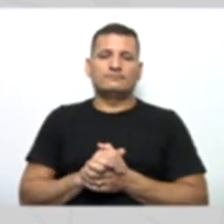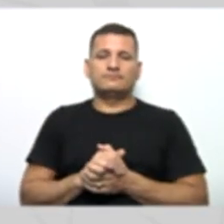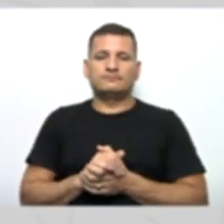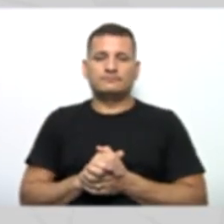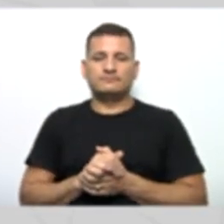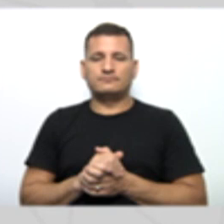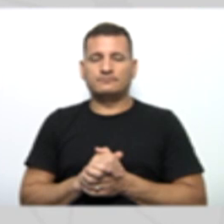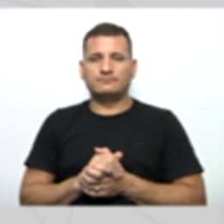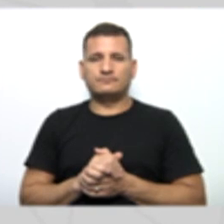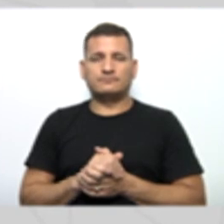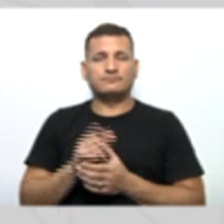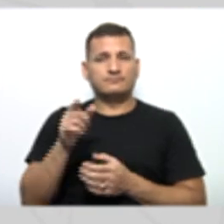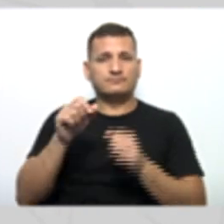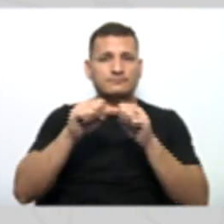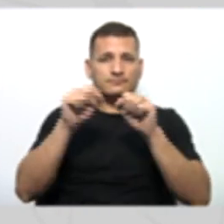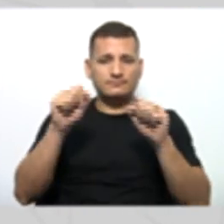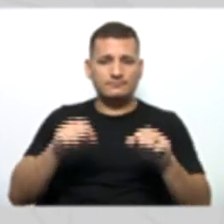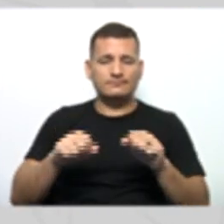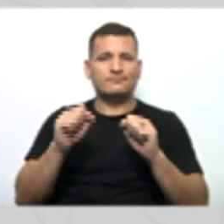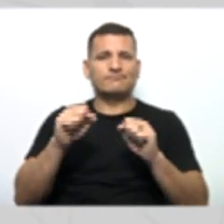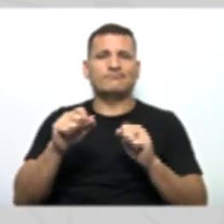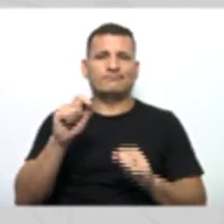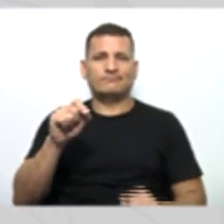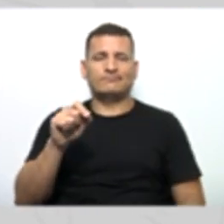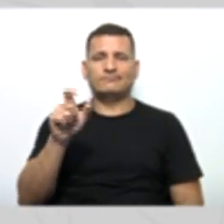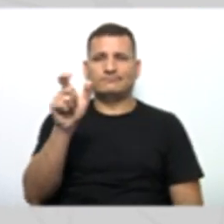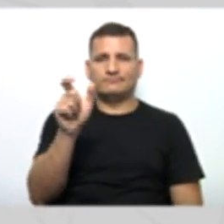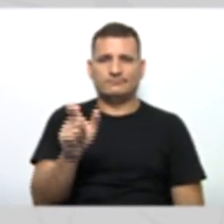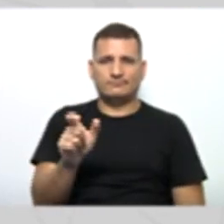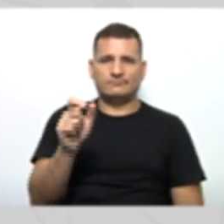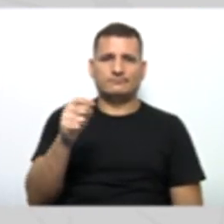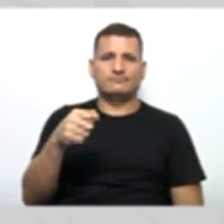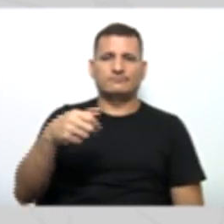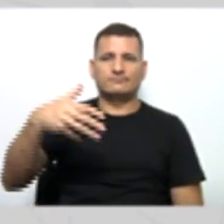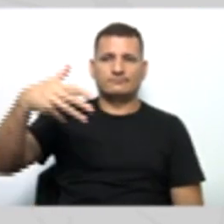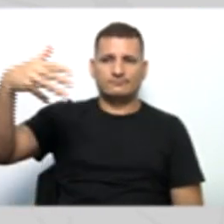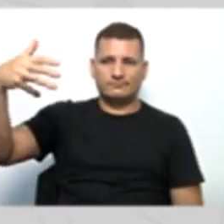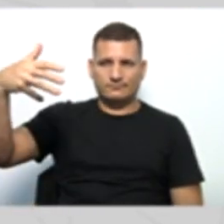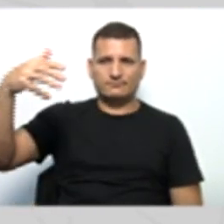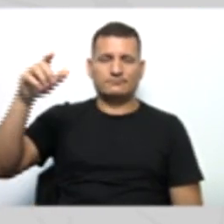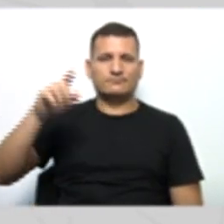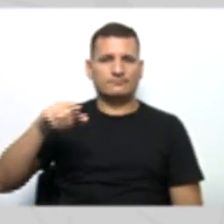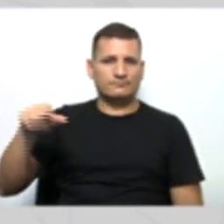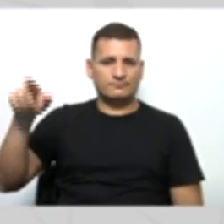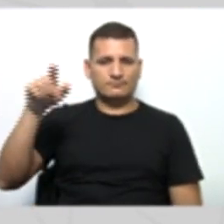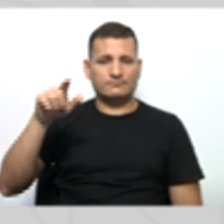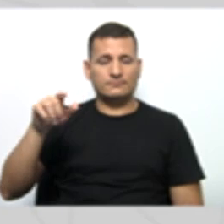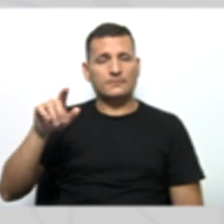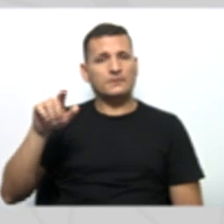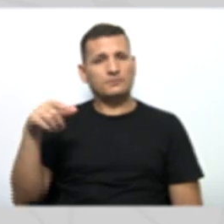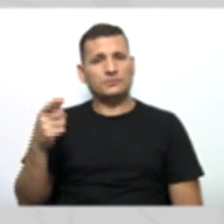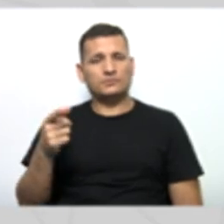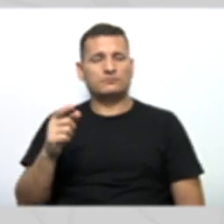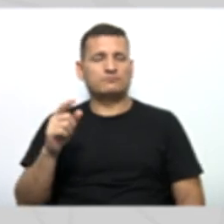sistema ter um outro caso de uso, certo? E você ter problema ou dificuldade de interpretar